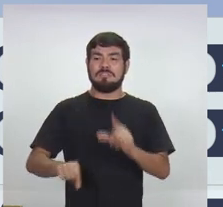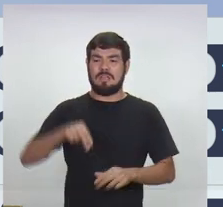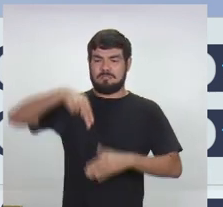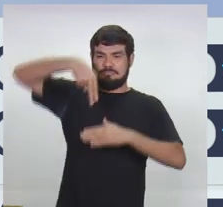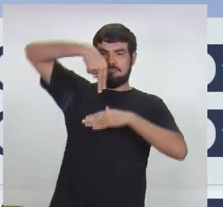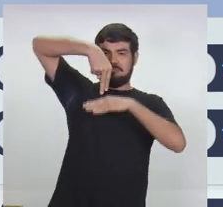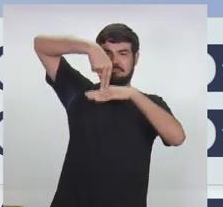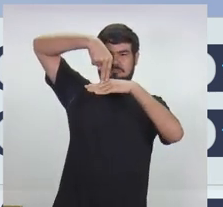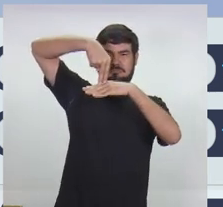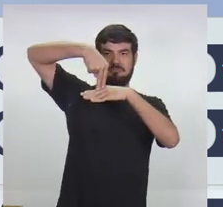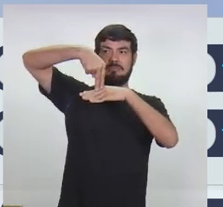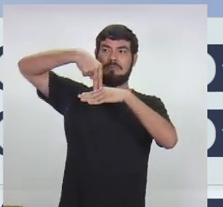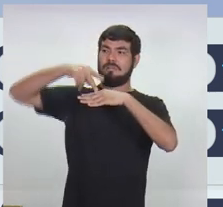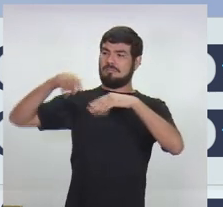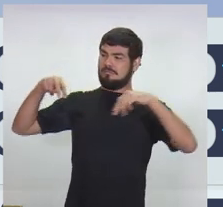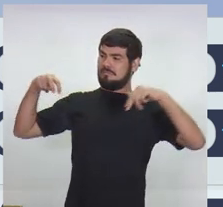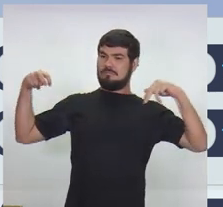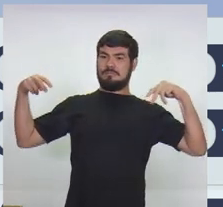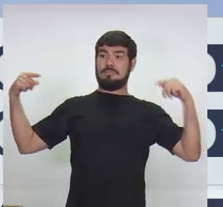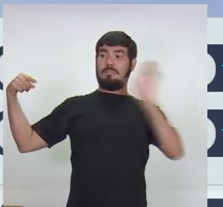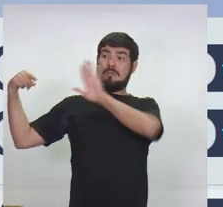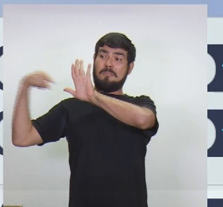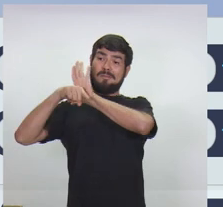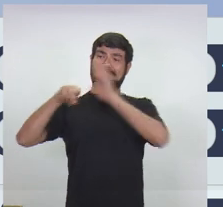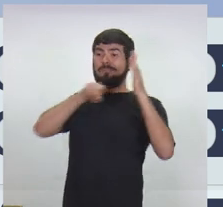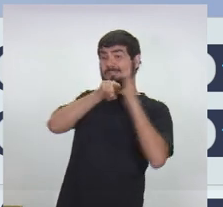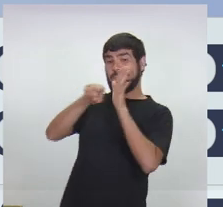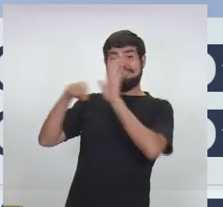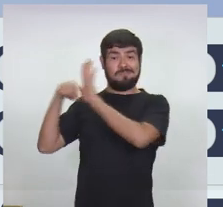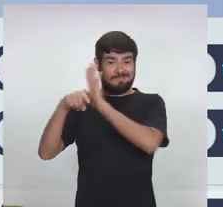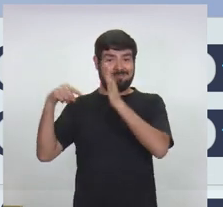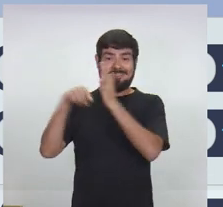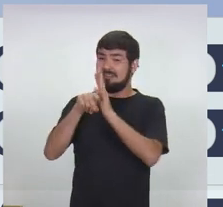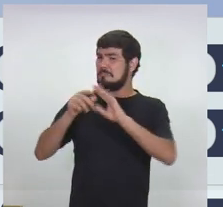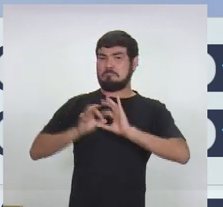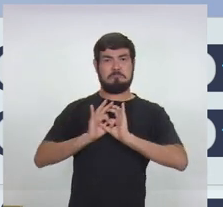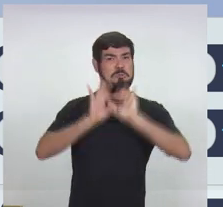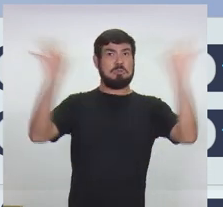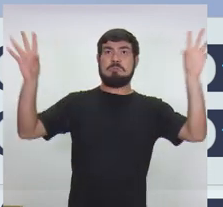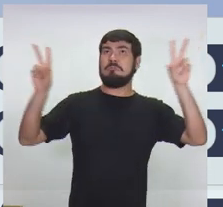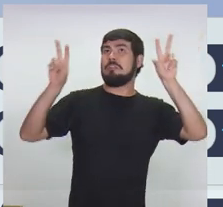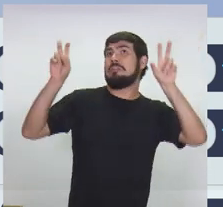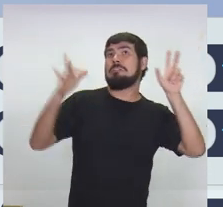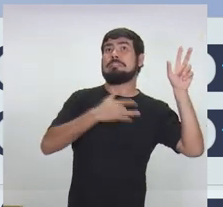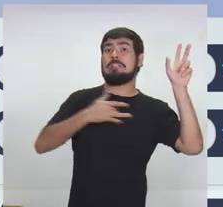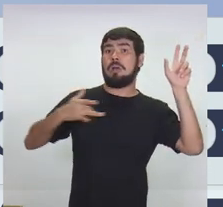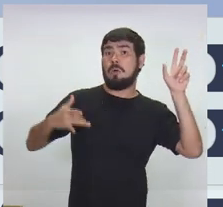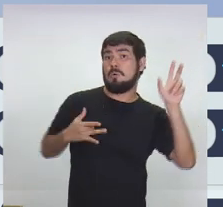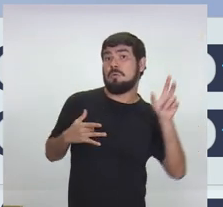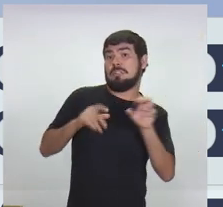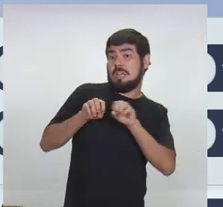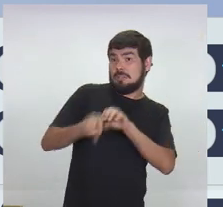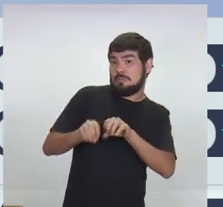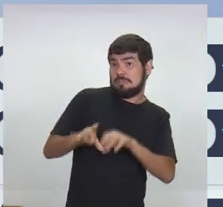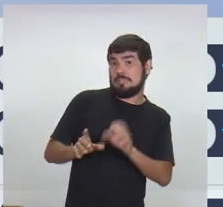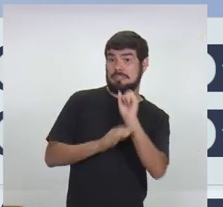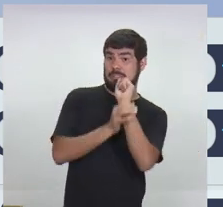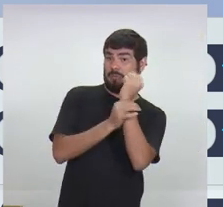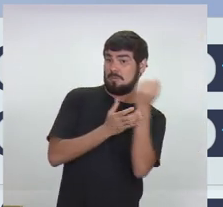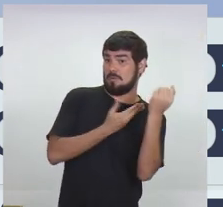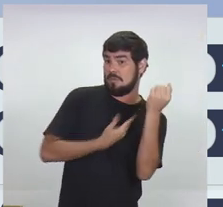fazem perguntas para ele em um único bloco as perguntas serão livres sobre os temas saúde educação segurança